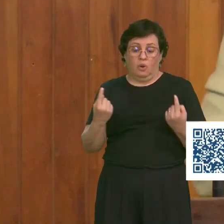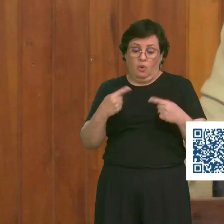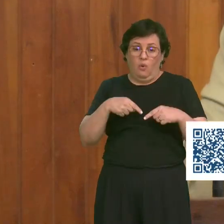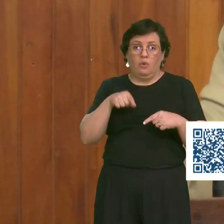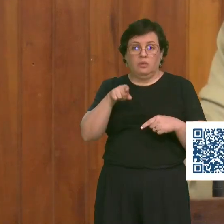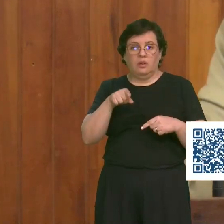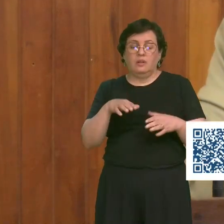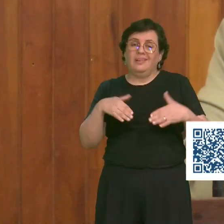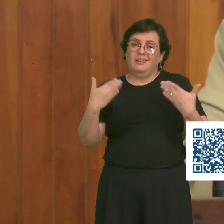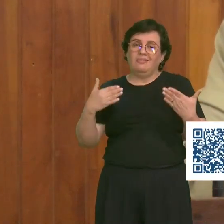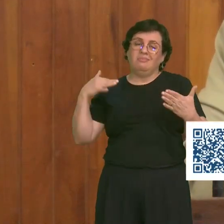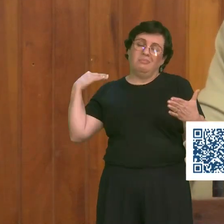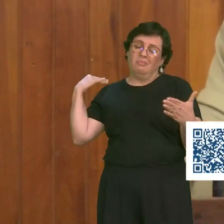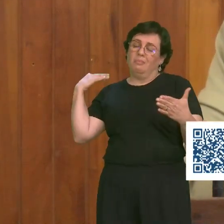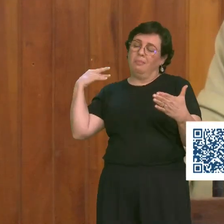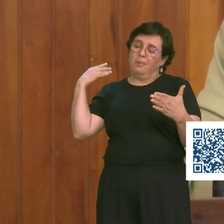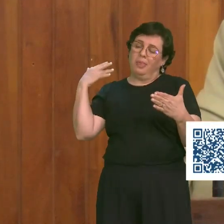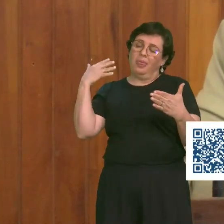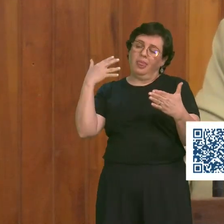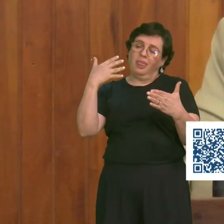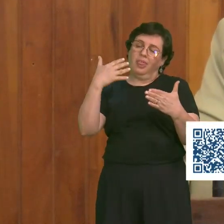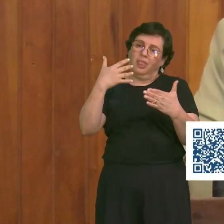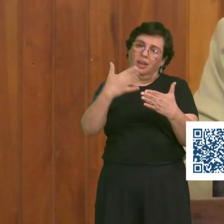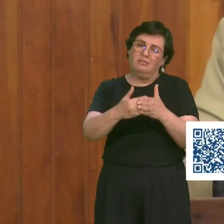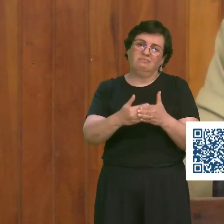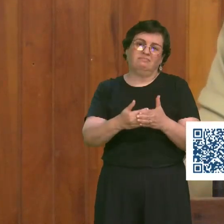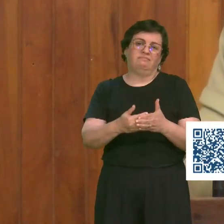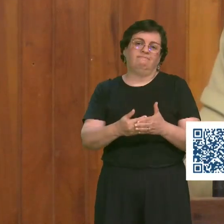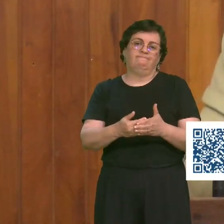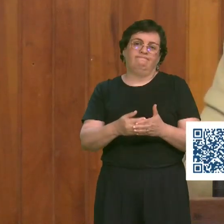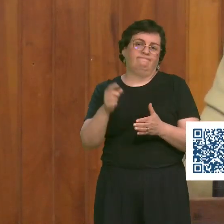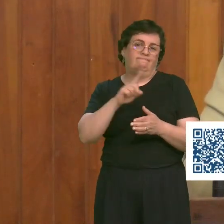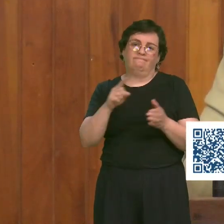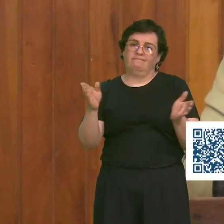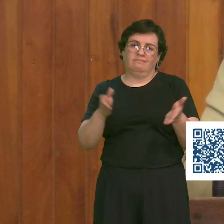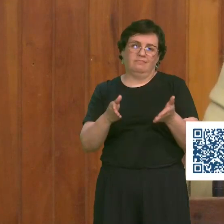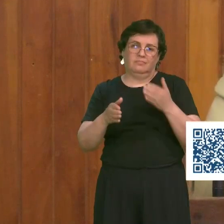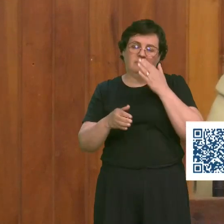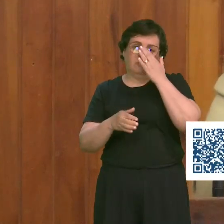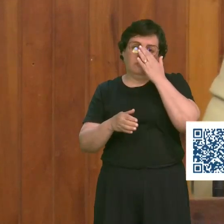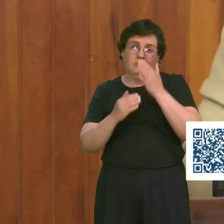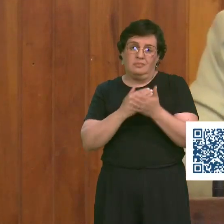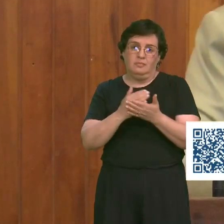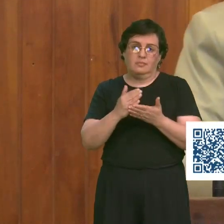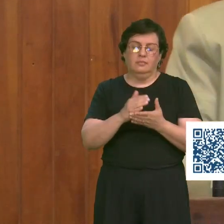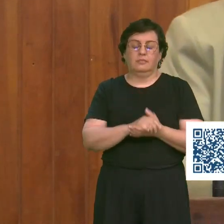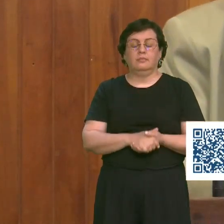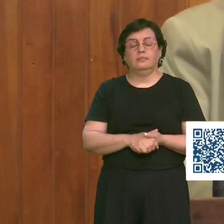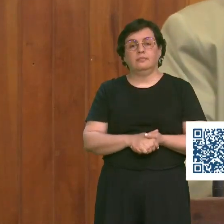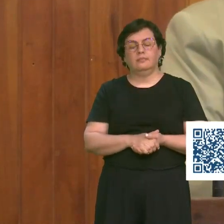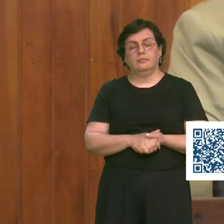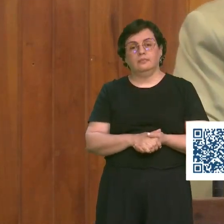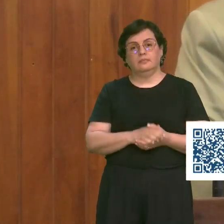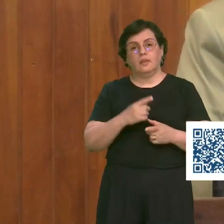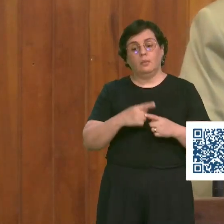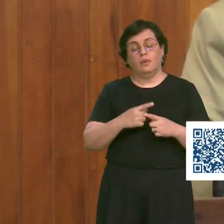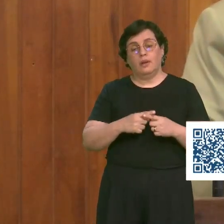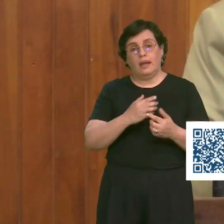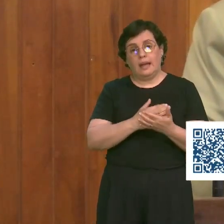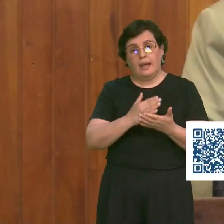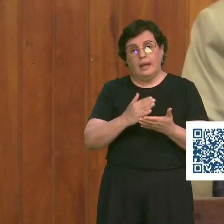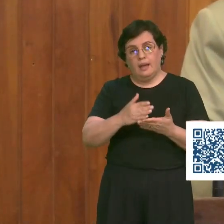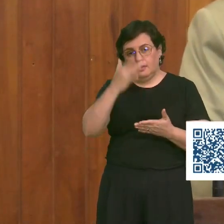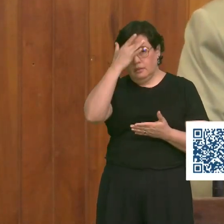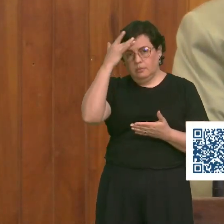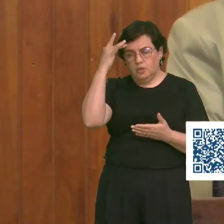contrário Então não é de agora não é de agora porque cada um tem um perfil